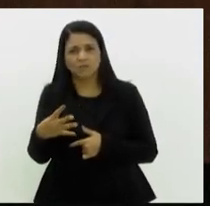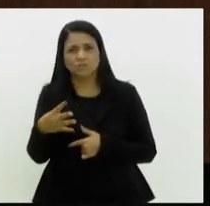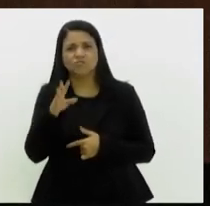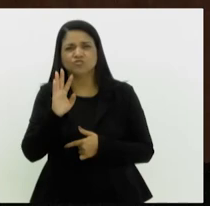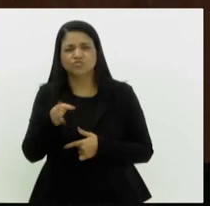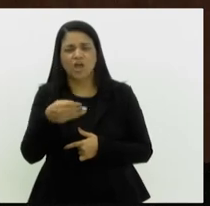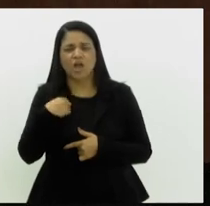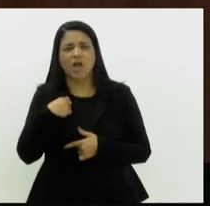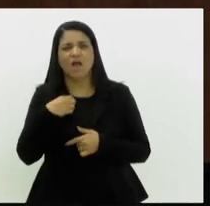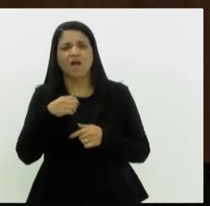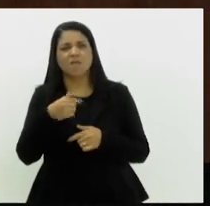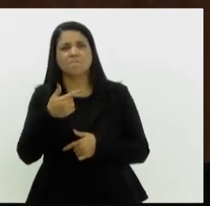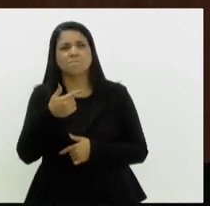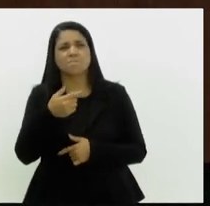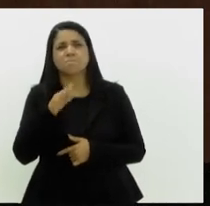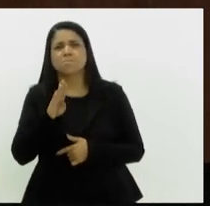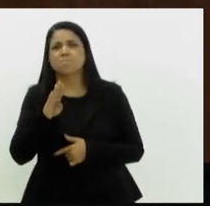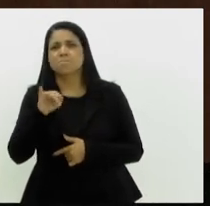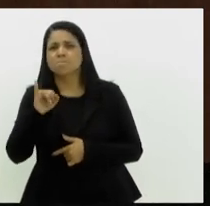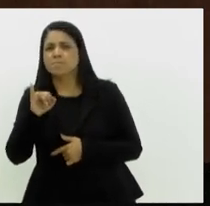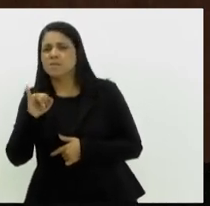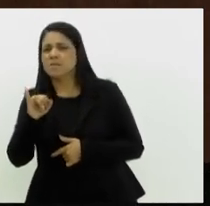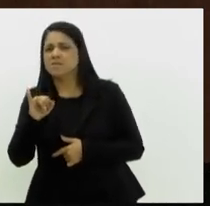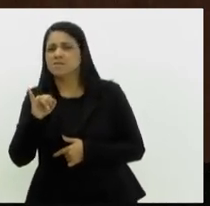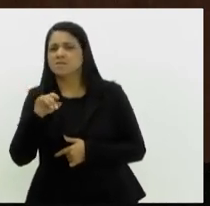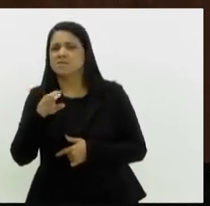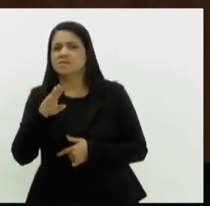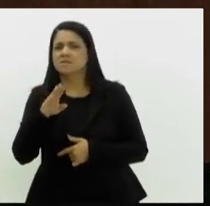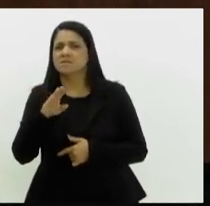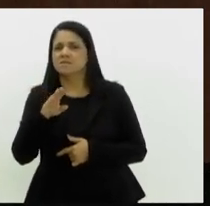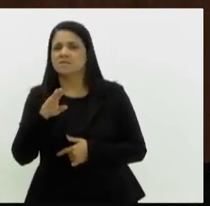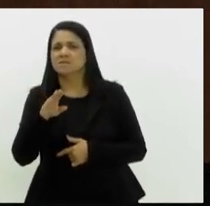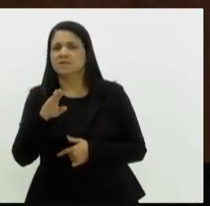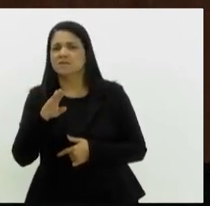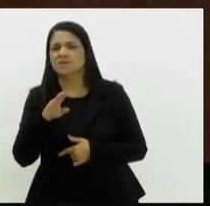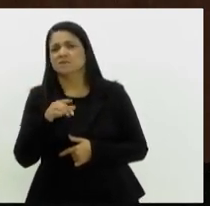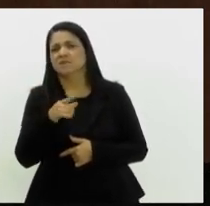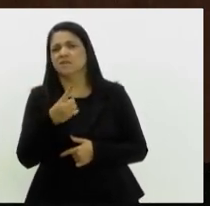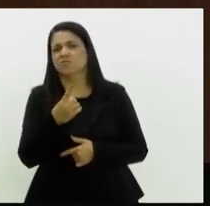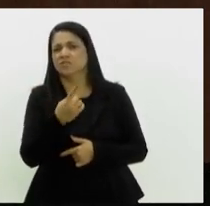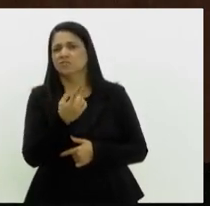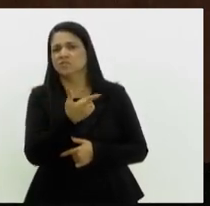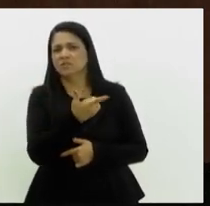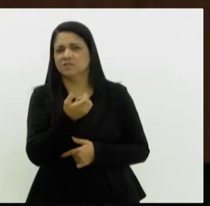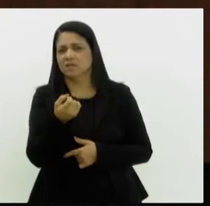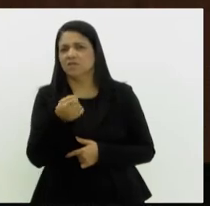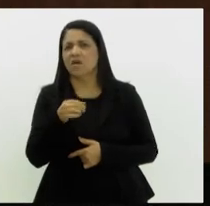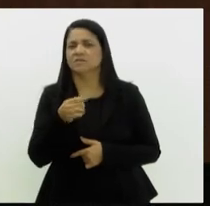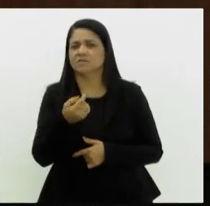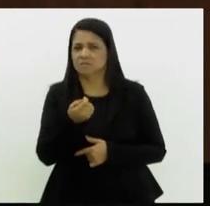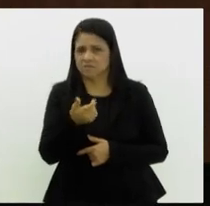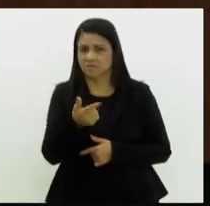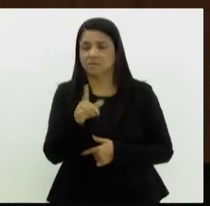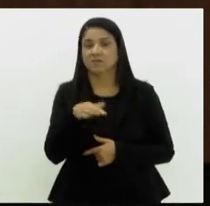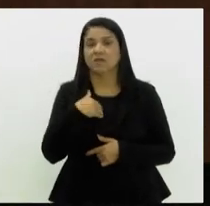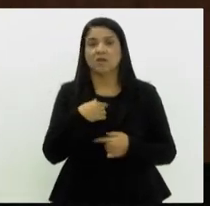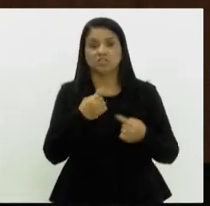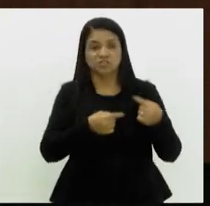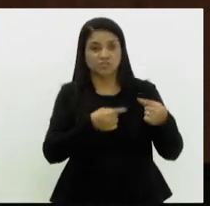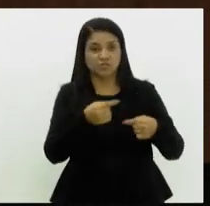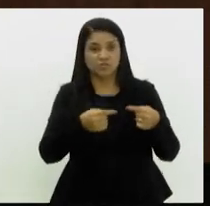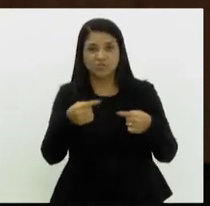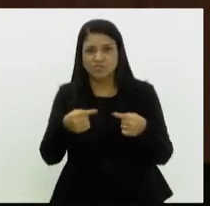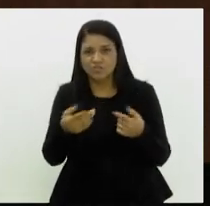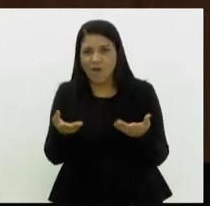bicentenária. E só agora, por força da iniciativa da deputada Renata, a gente está discutindo a questão da